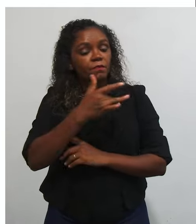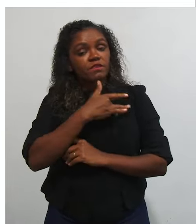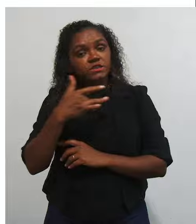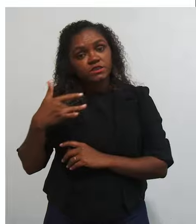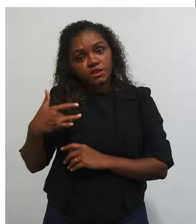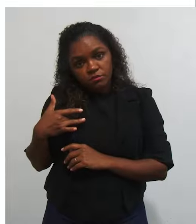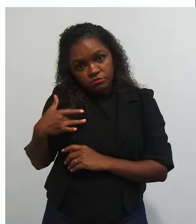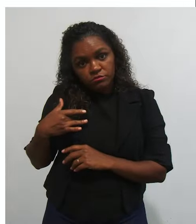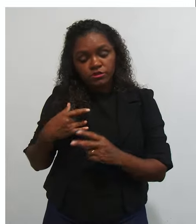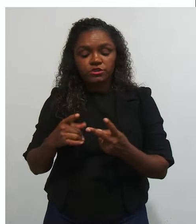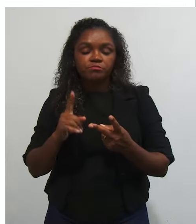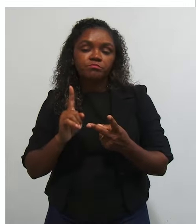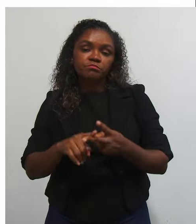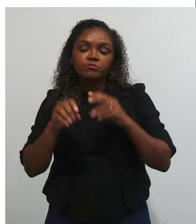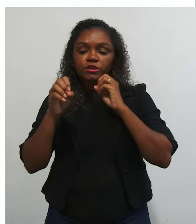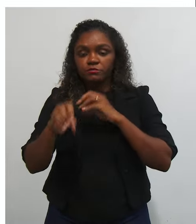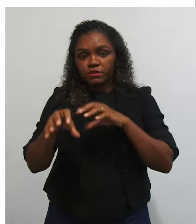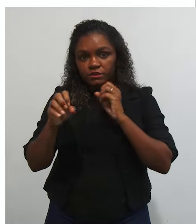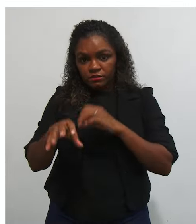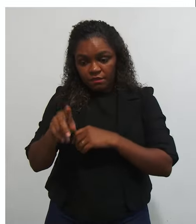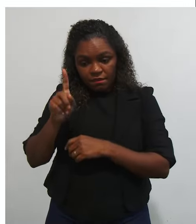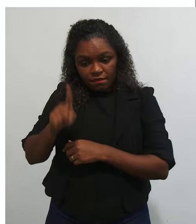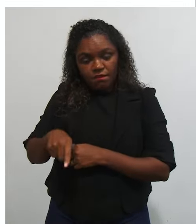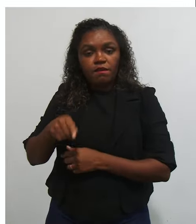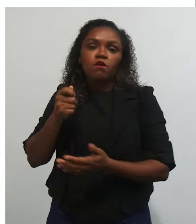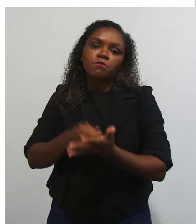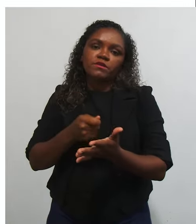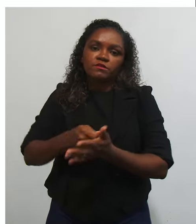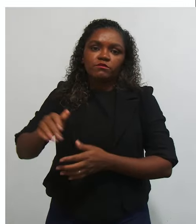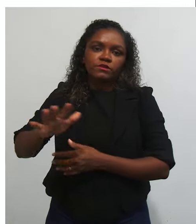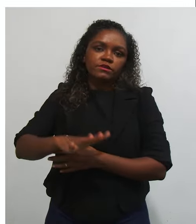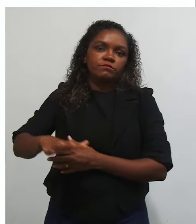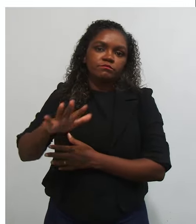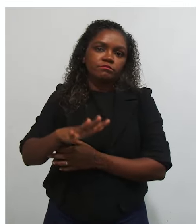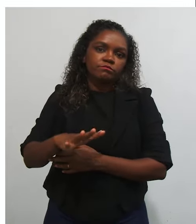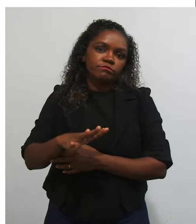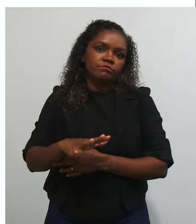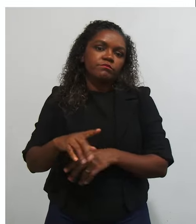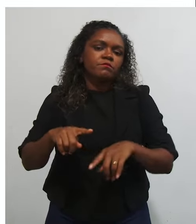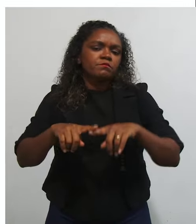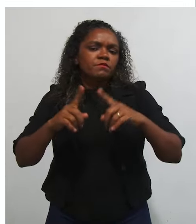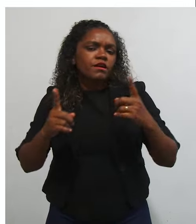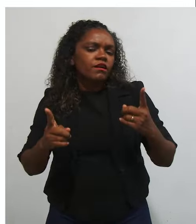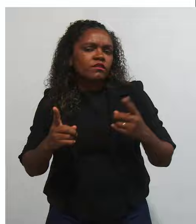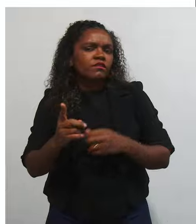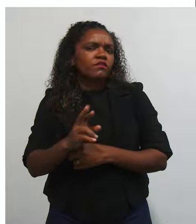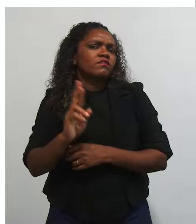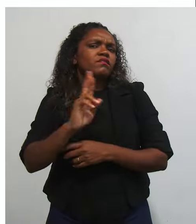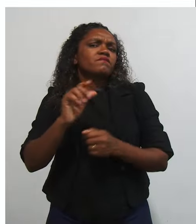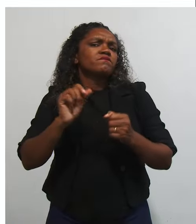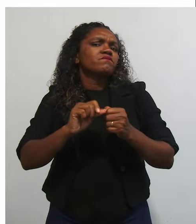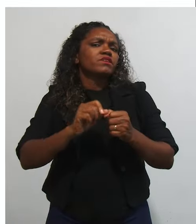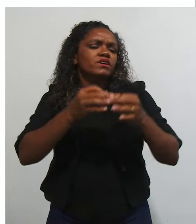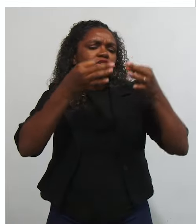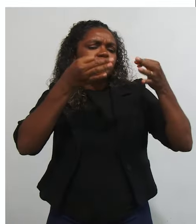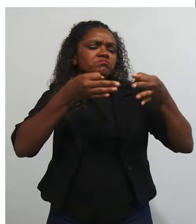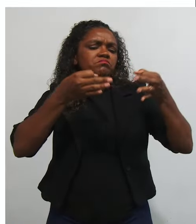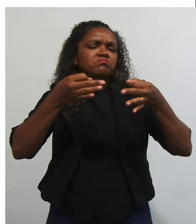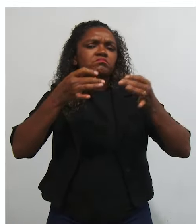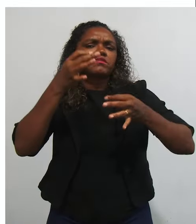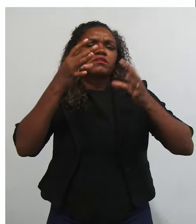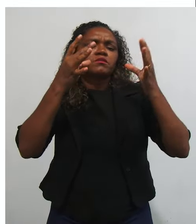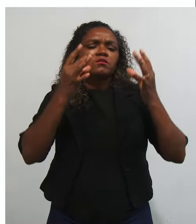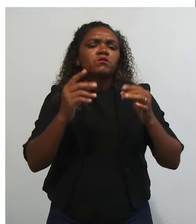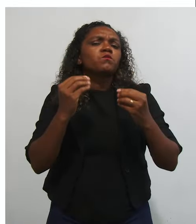saúde e educação, certo? Então, a gente tem as funções específicas. Onde foi definido isso, professora? Vocês